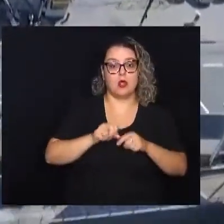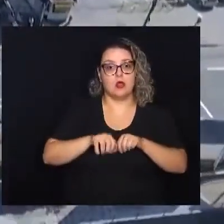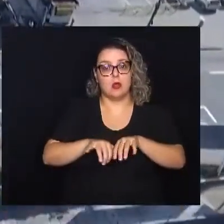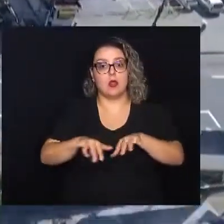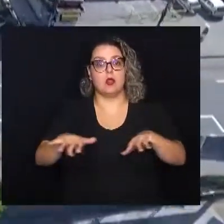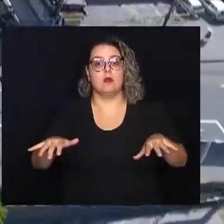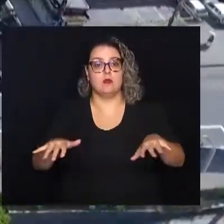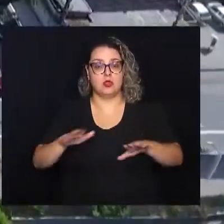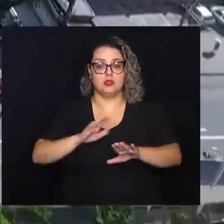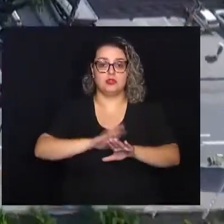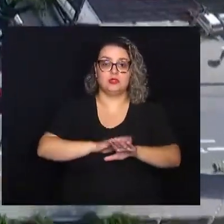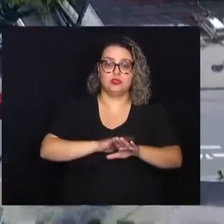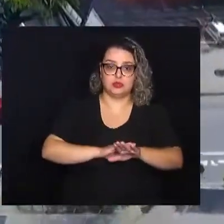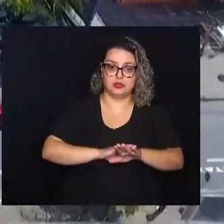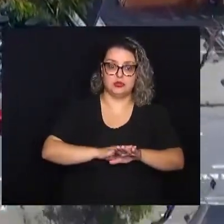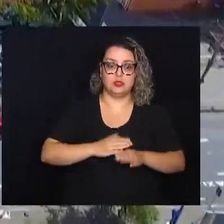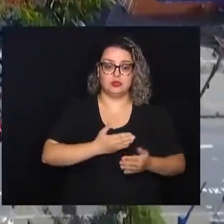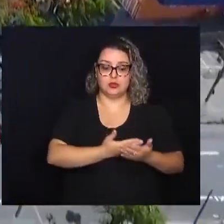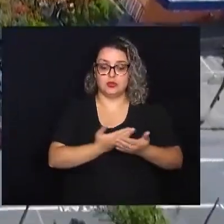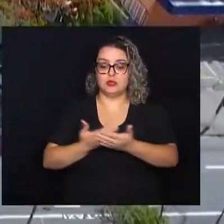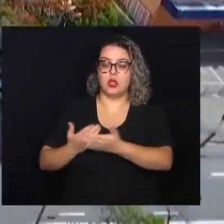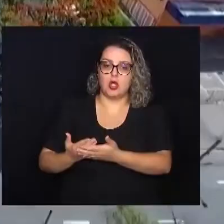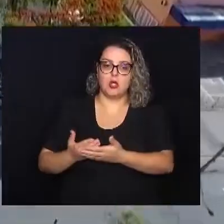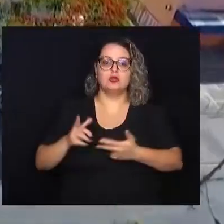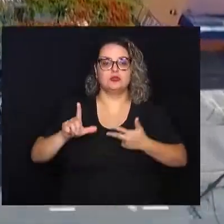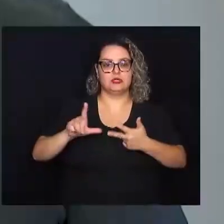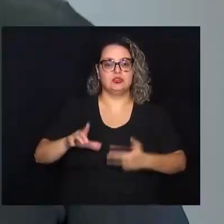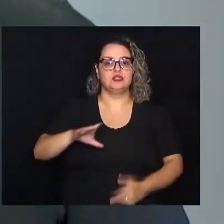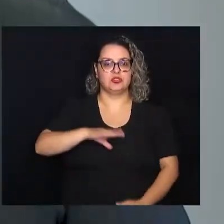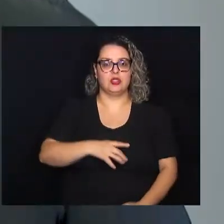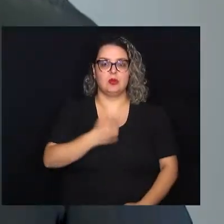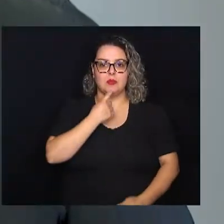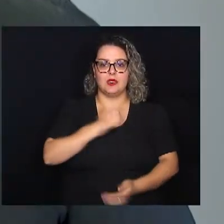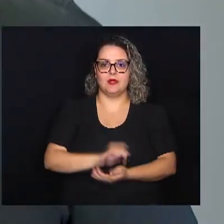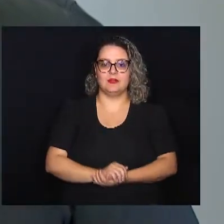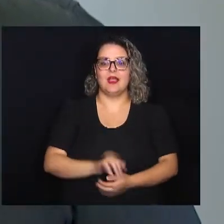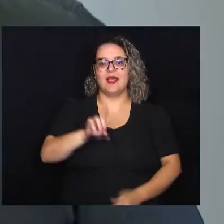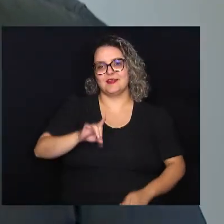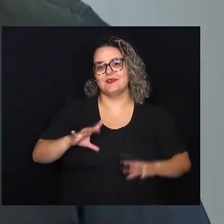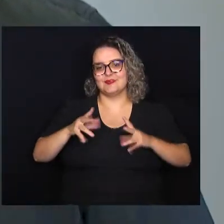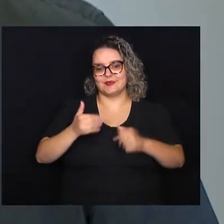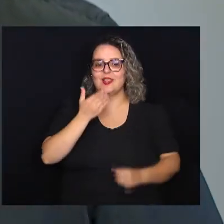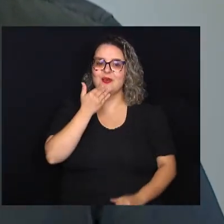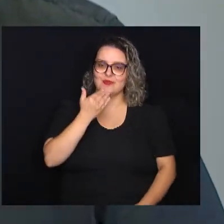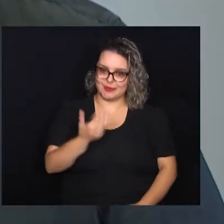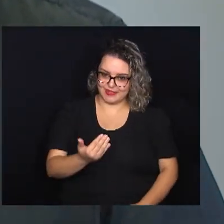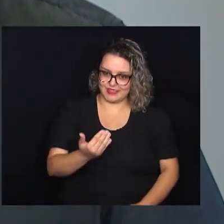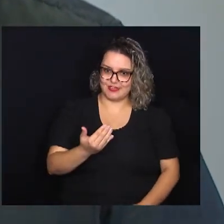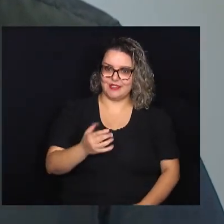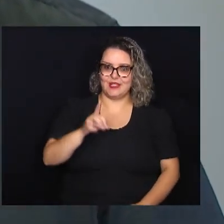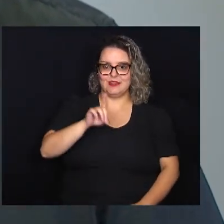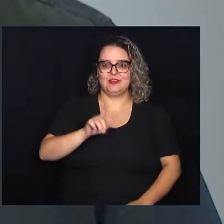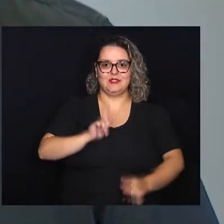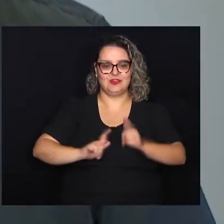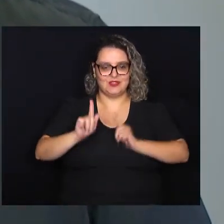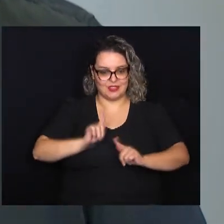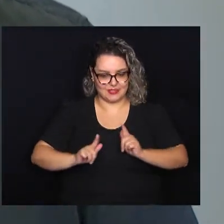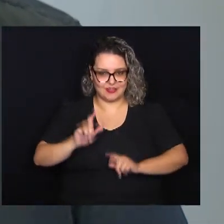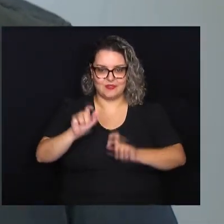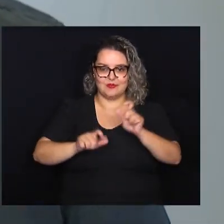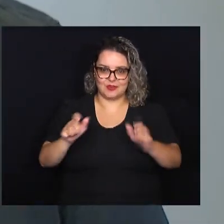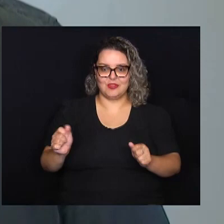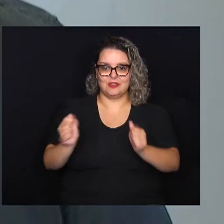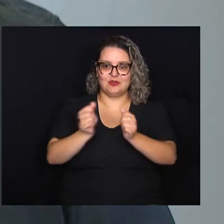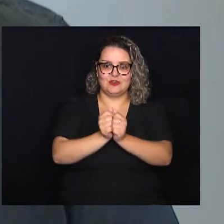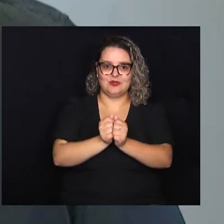a atuação da escola do Legislativo de Campinas a diretoria geral solicitou a diretoria de gestão de pessoas da casa que junto com